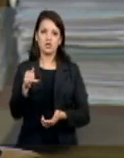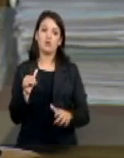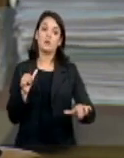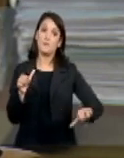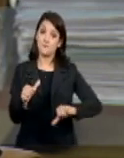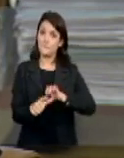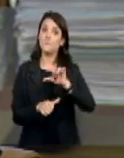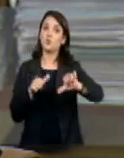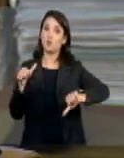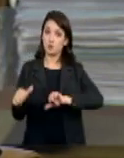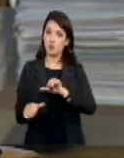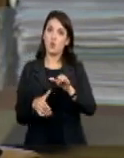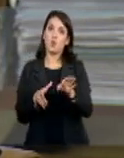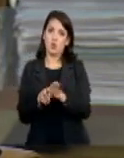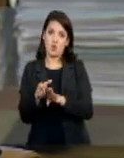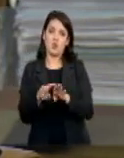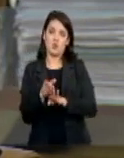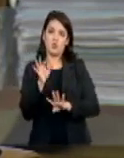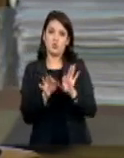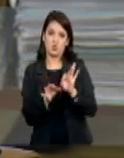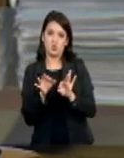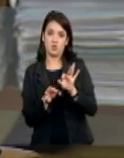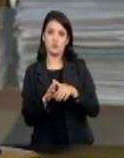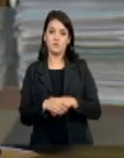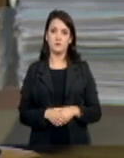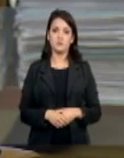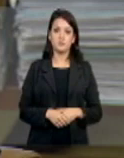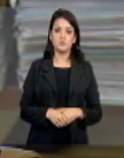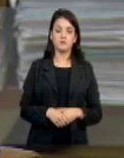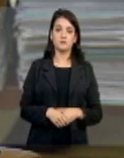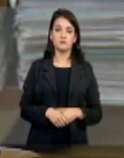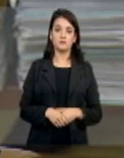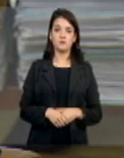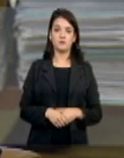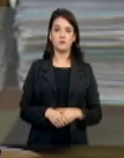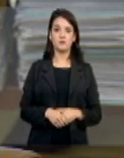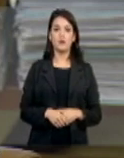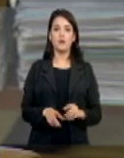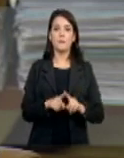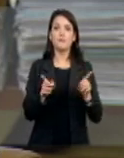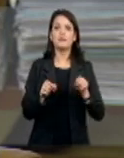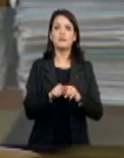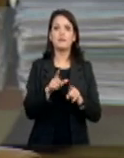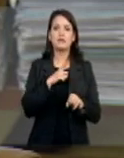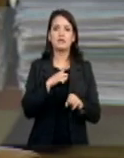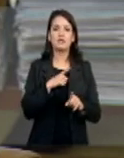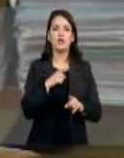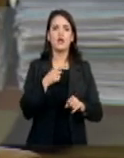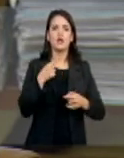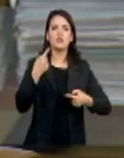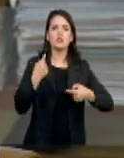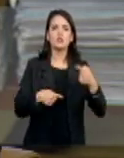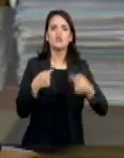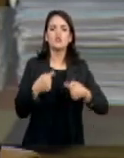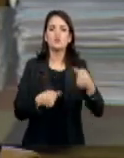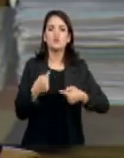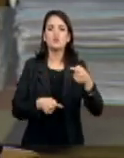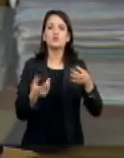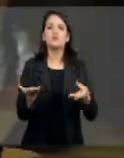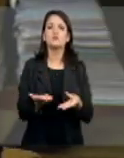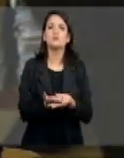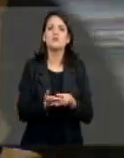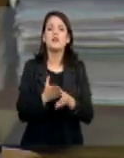diretriz jurisprudencial mas de qualquer maneira a presidente a questão discutida saltos com se saber se a administração